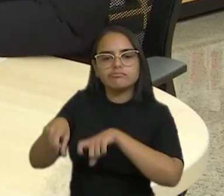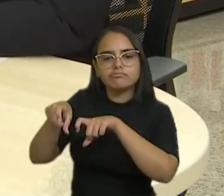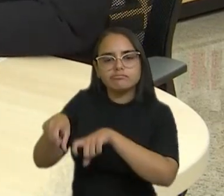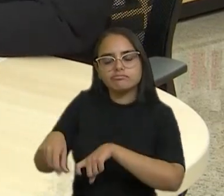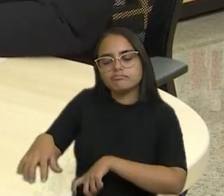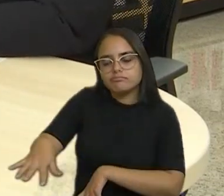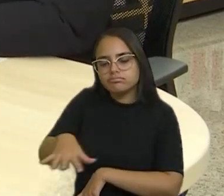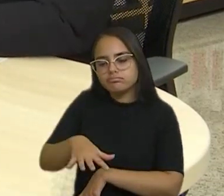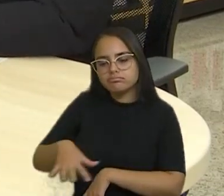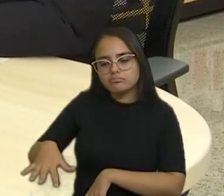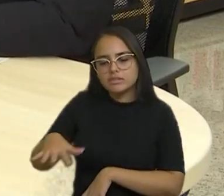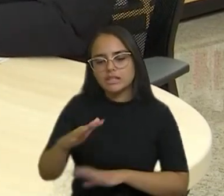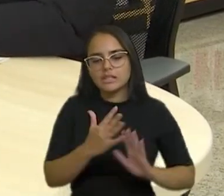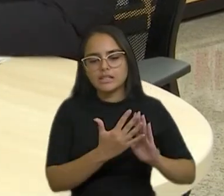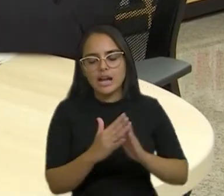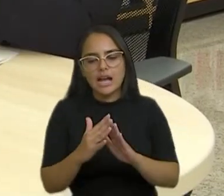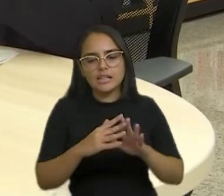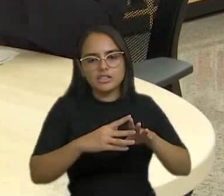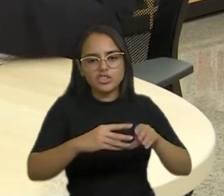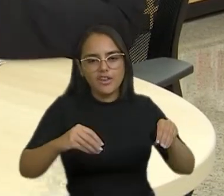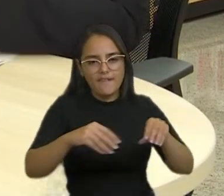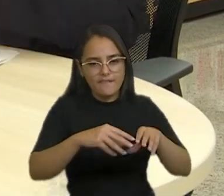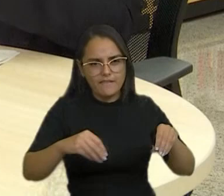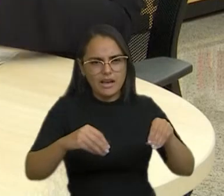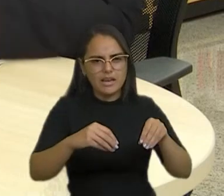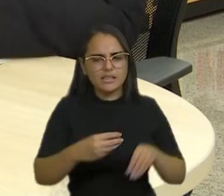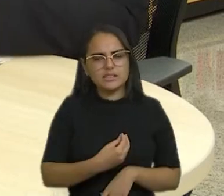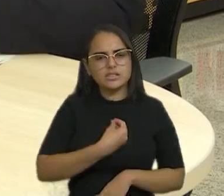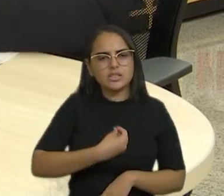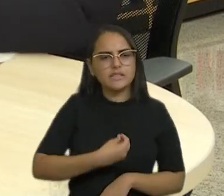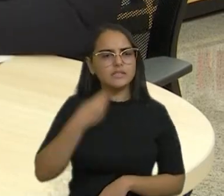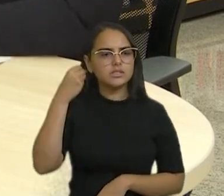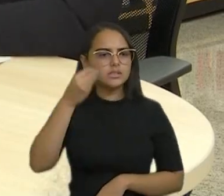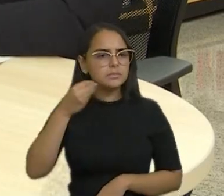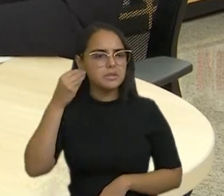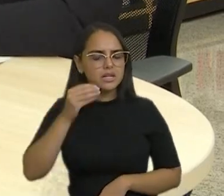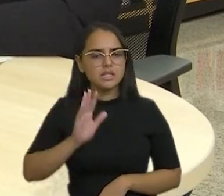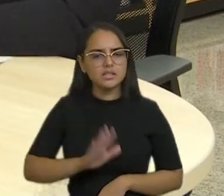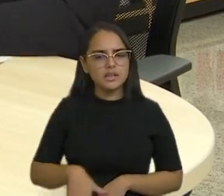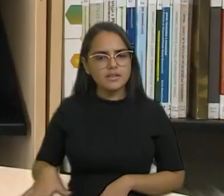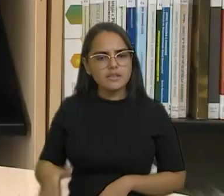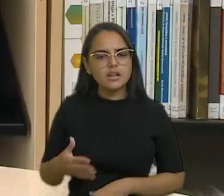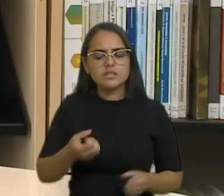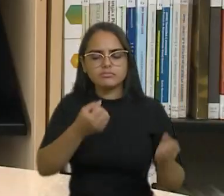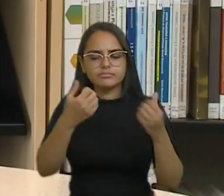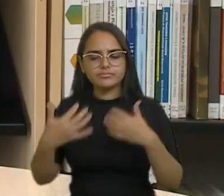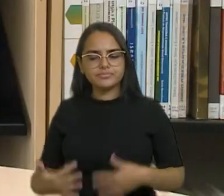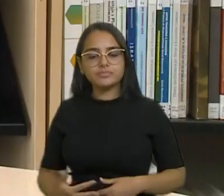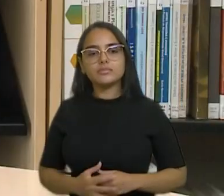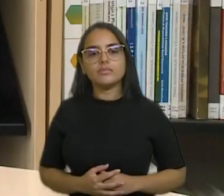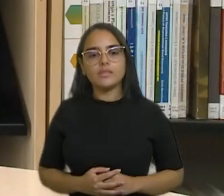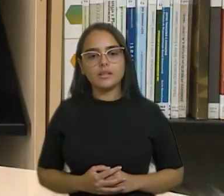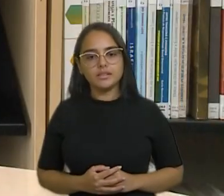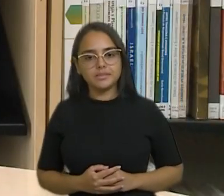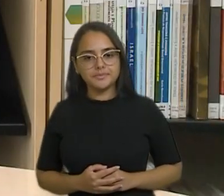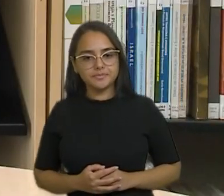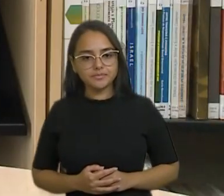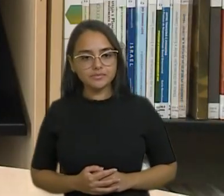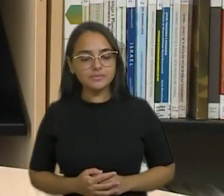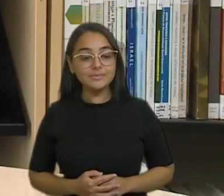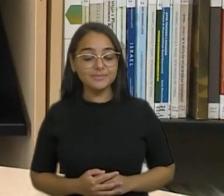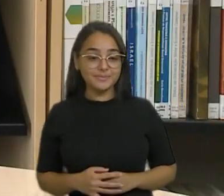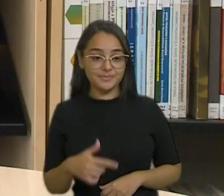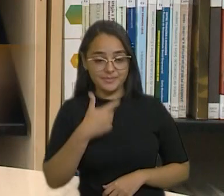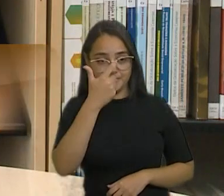dos roçados e nas casas de farinha, né? Você teve toda uma vivência, né, desde a infância. Conta para a gente. Pois é.